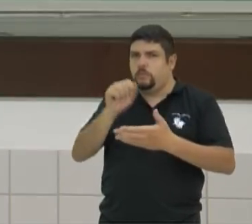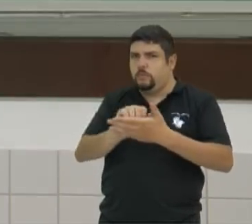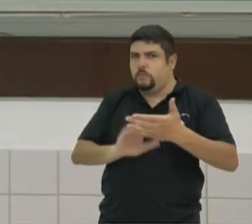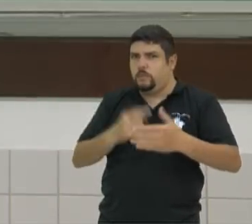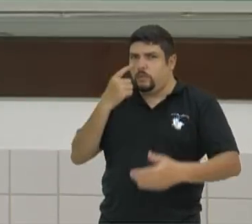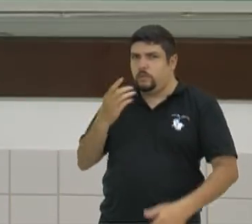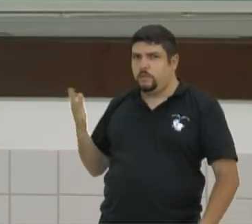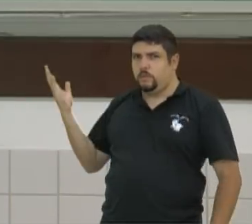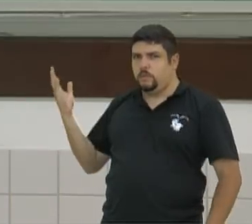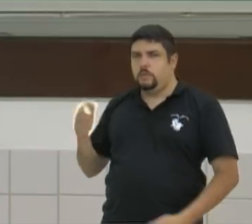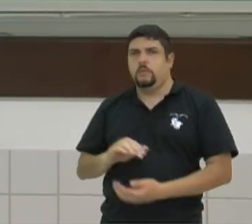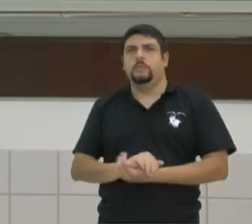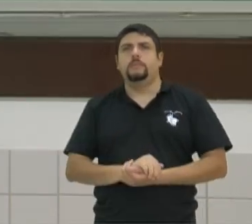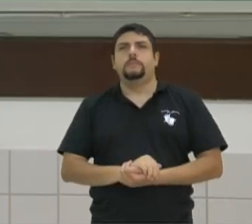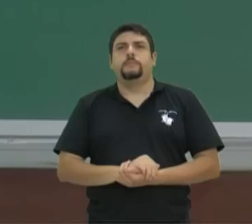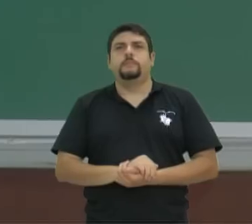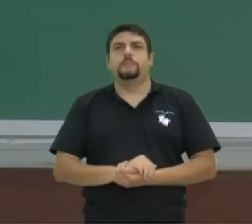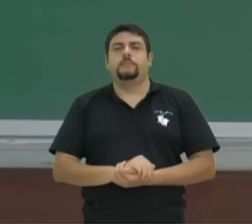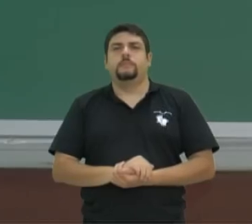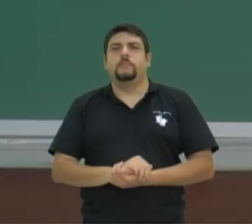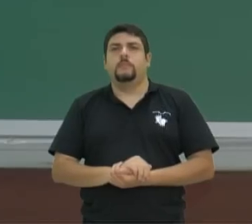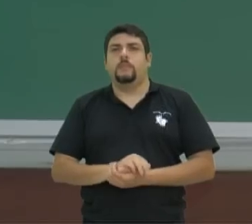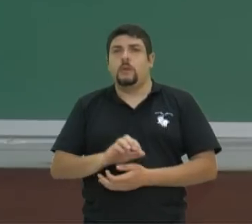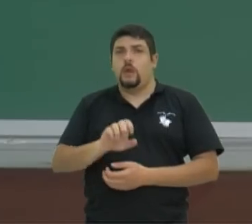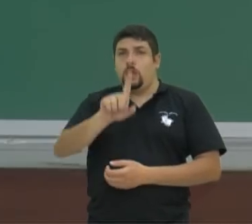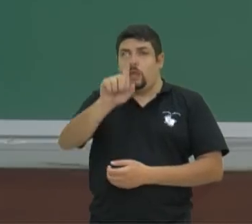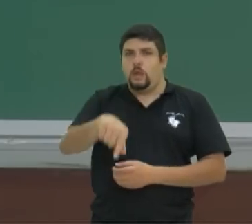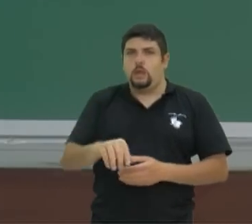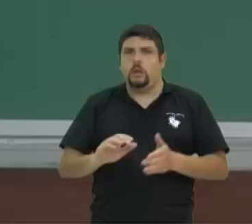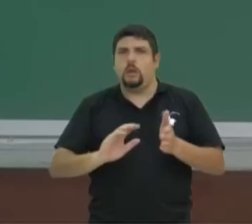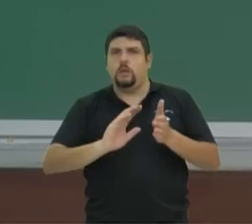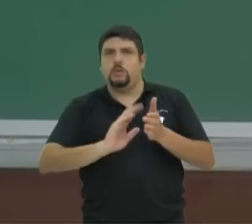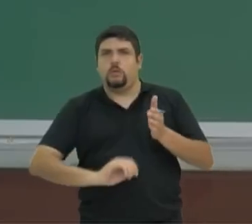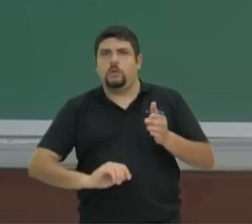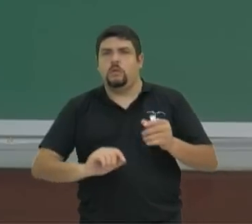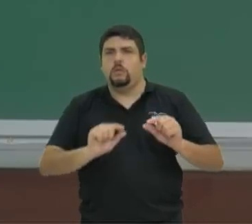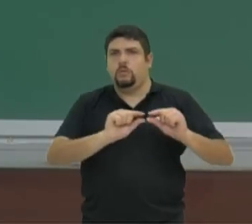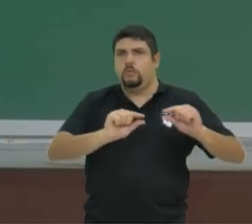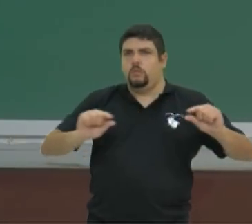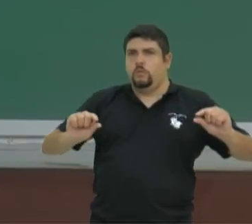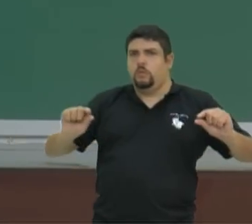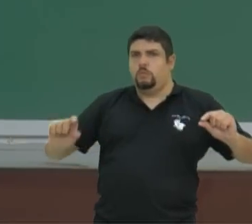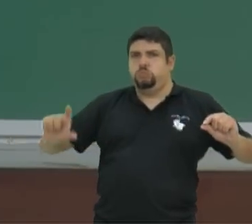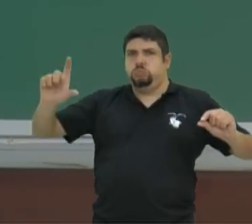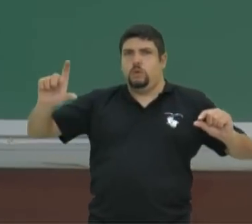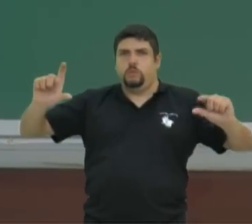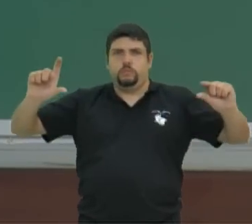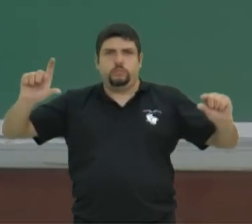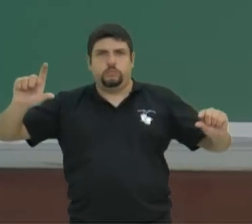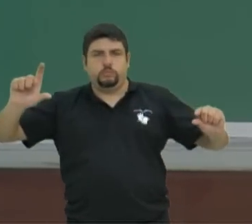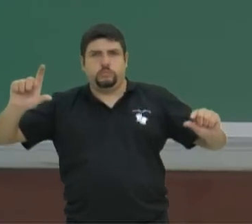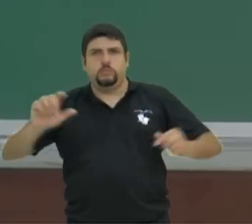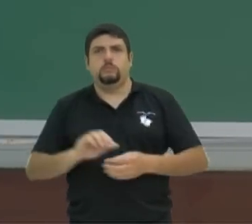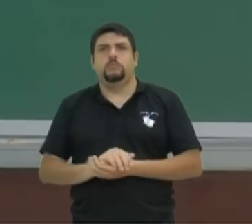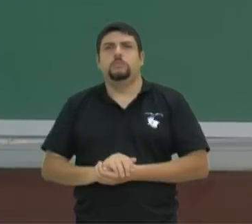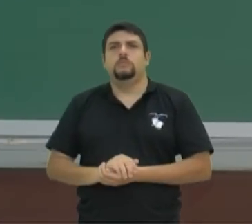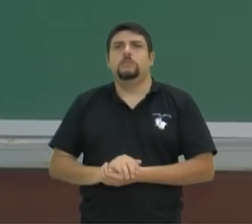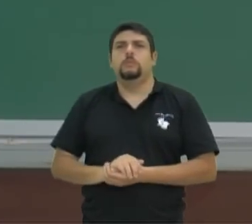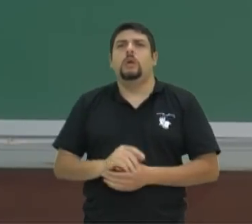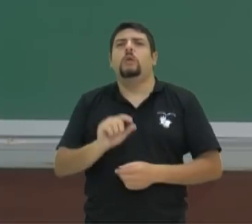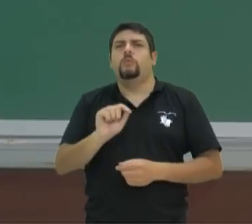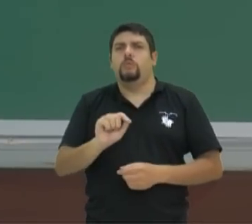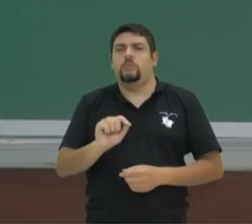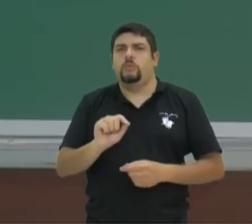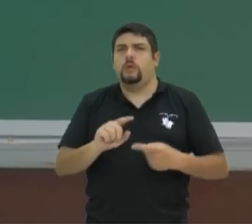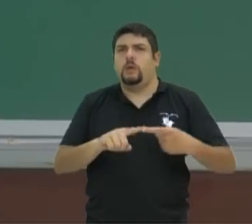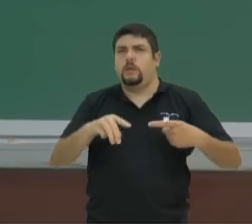Ó, na 5 diz assim, ó, é a diferença entre os extremos de um rol, entre o valor mínimo e o valor máximo. Quem que é? É a